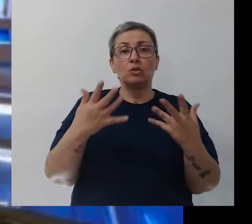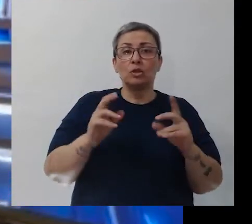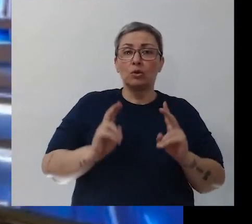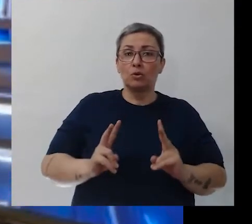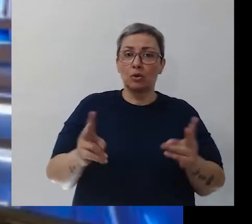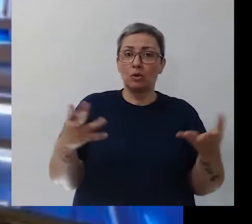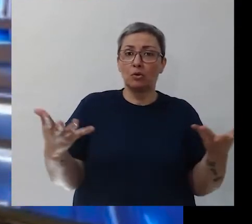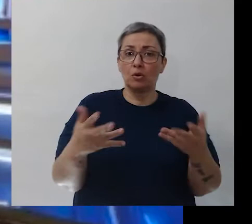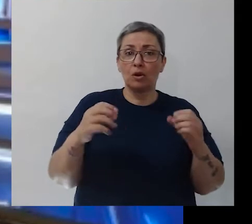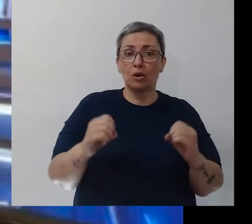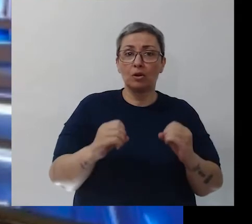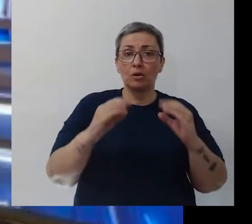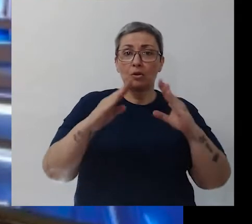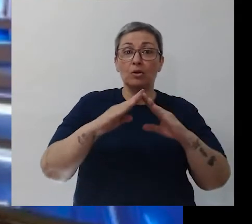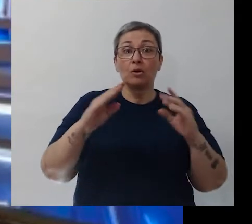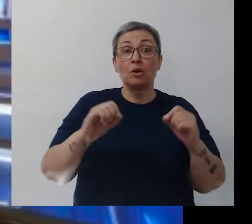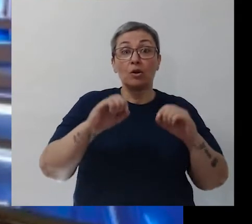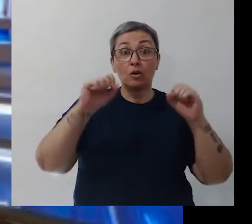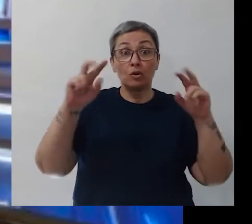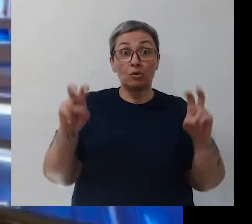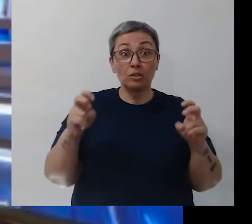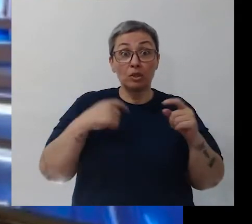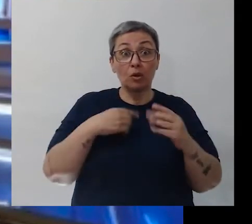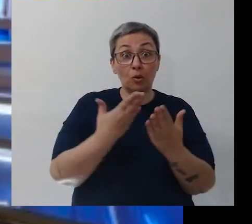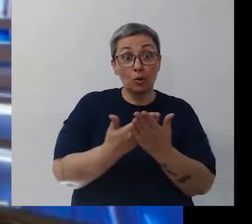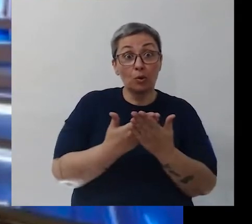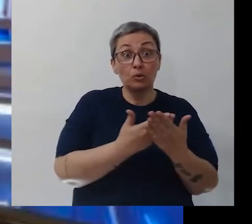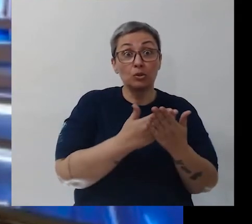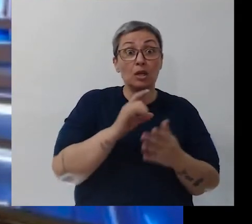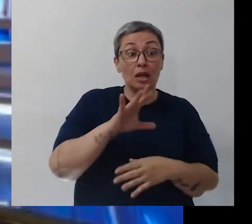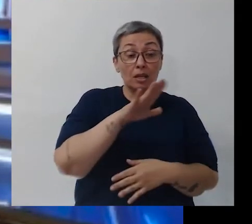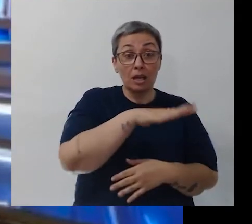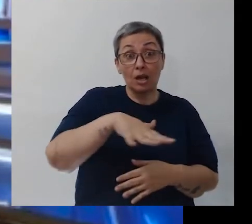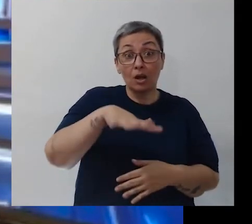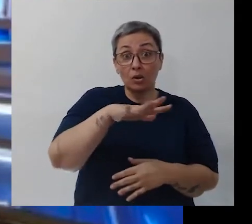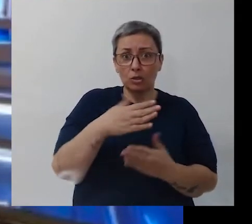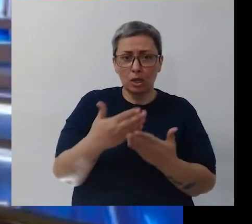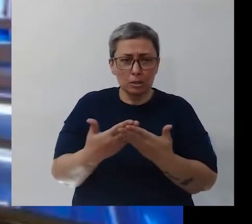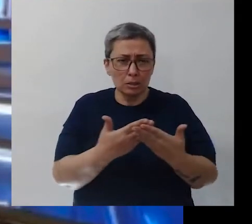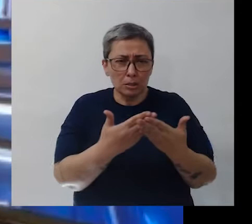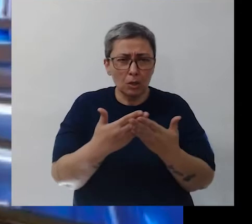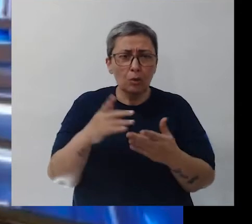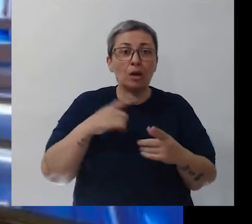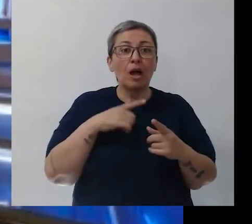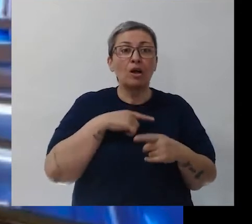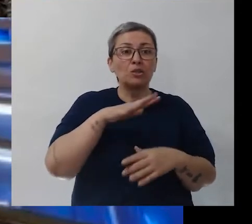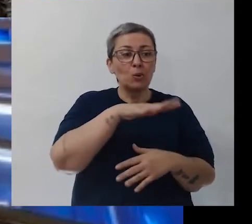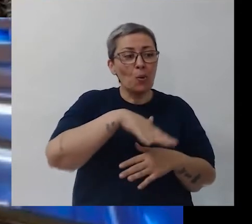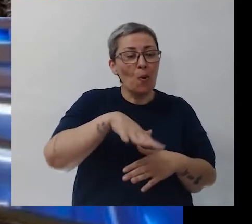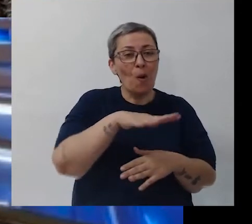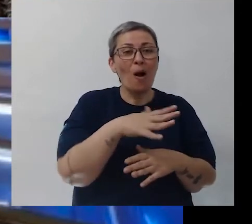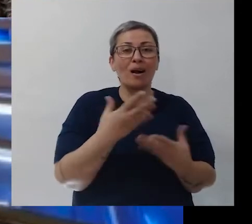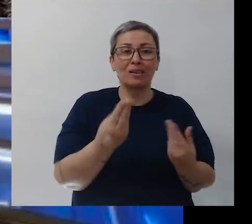vamos conversar sobre a importância dos estudos realizados em cada território. Estudo do meio,